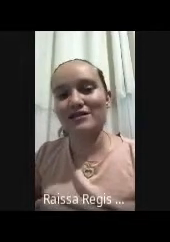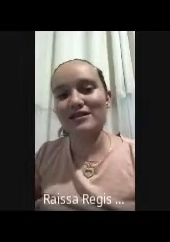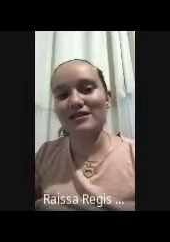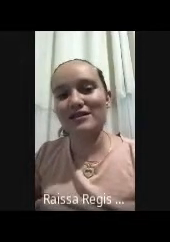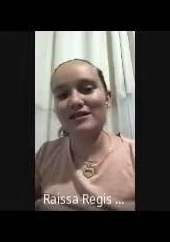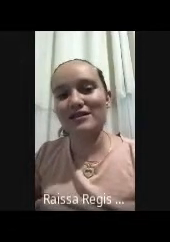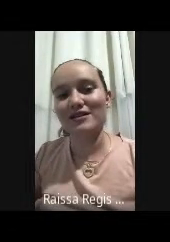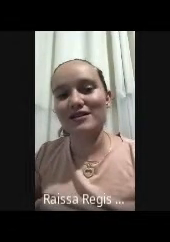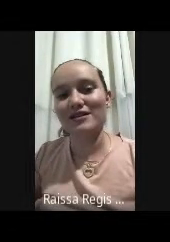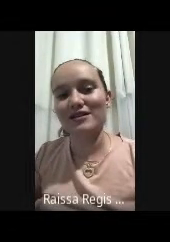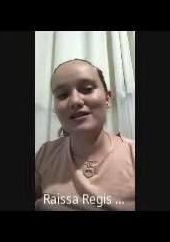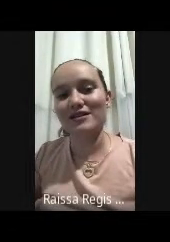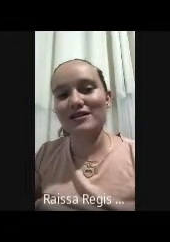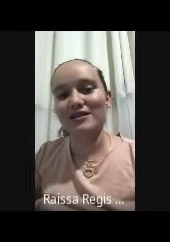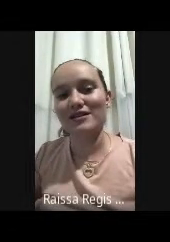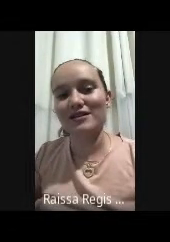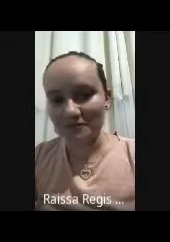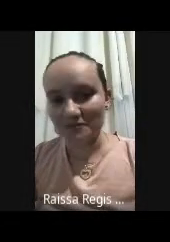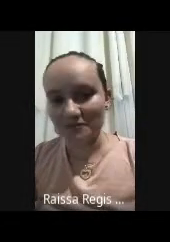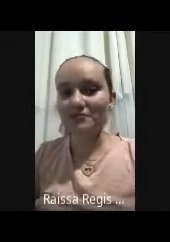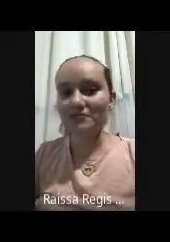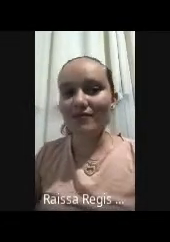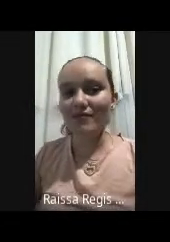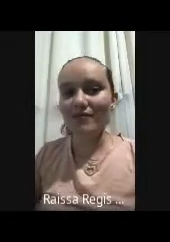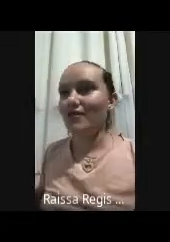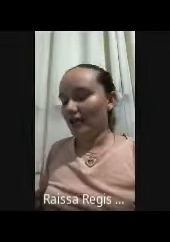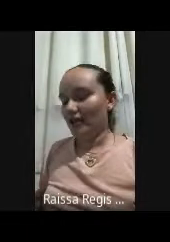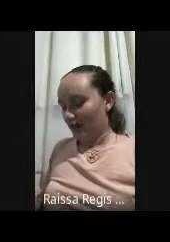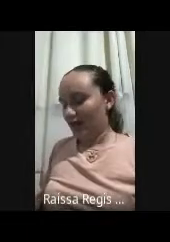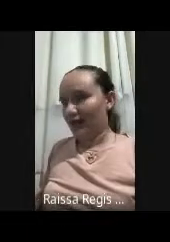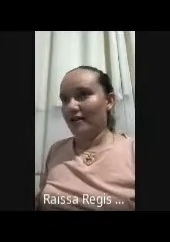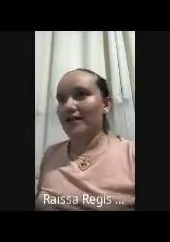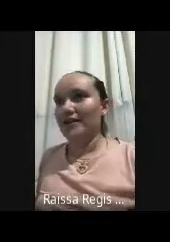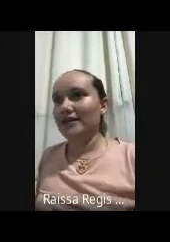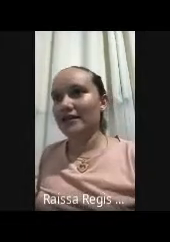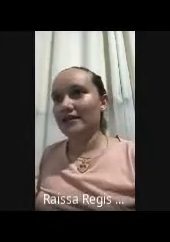na hora de escrever, precisa ser no português.